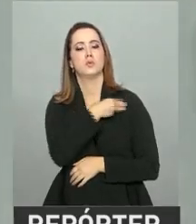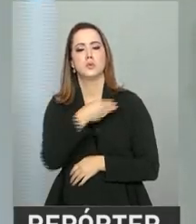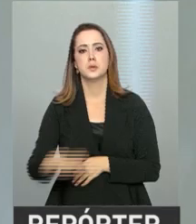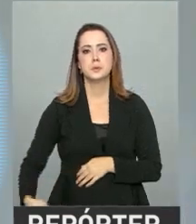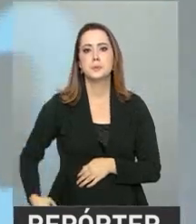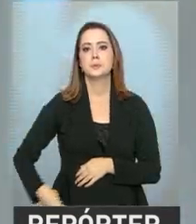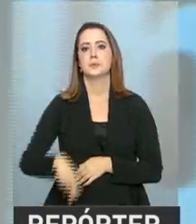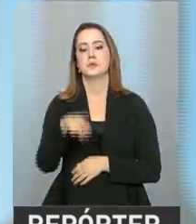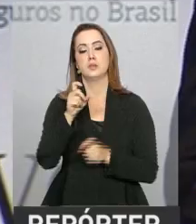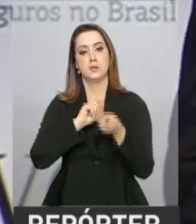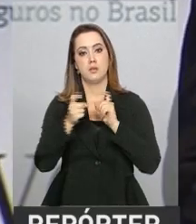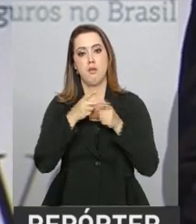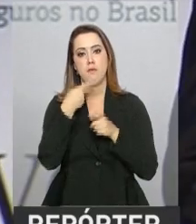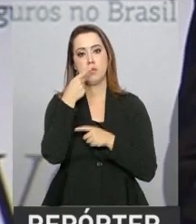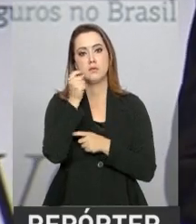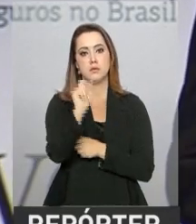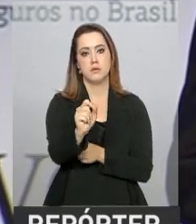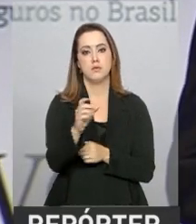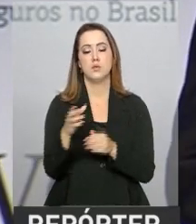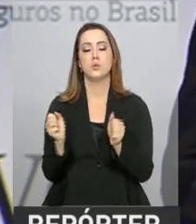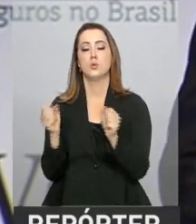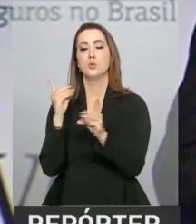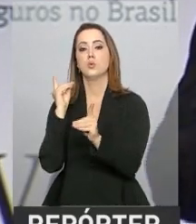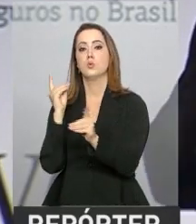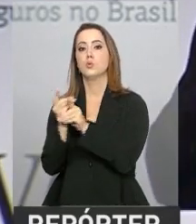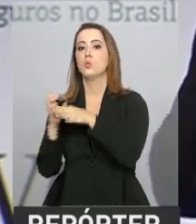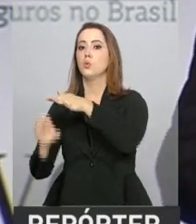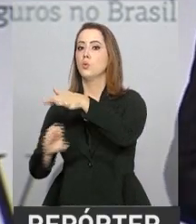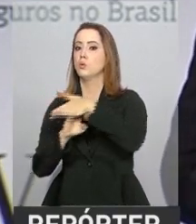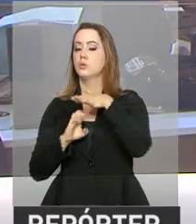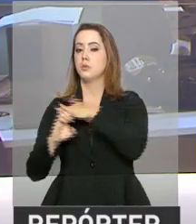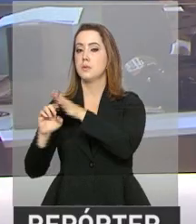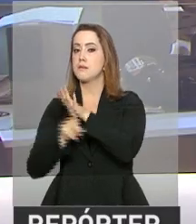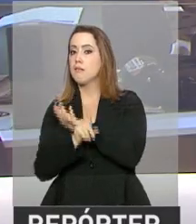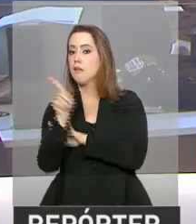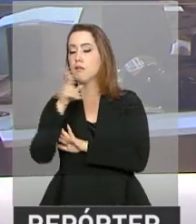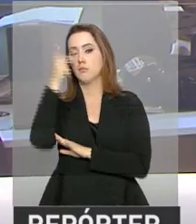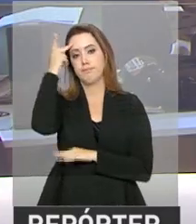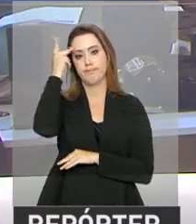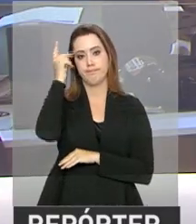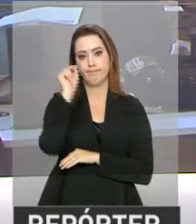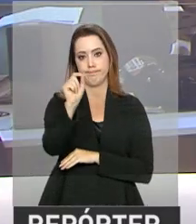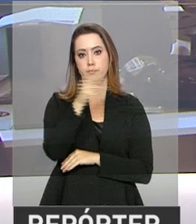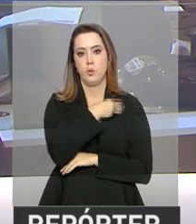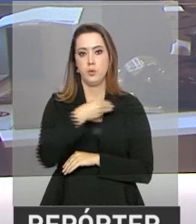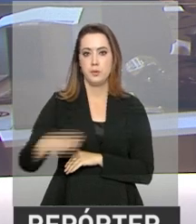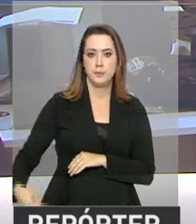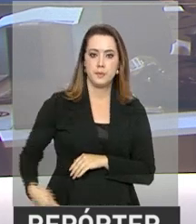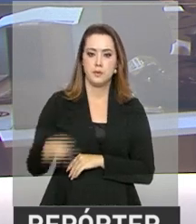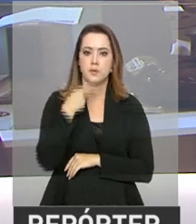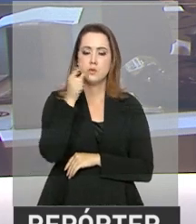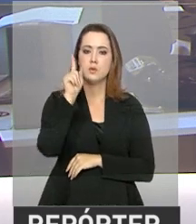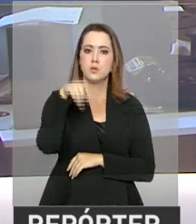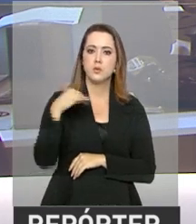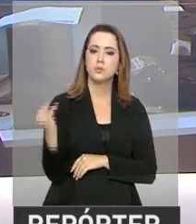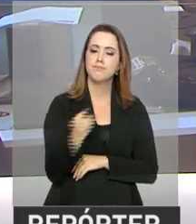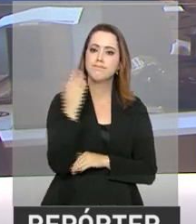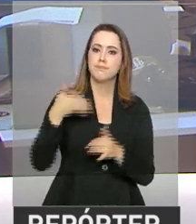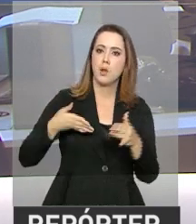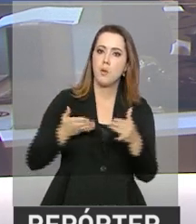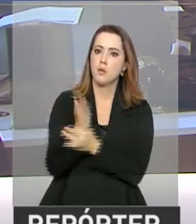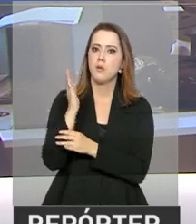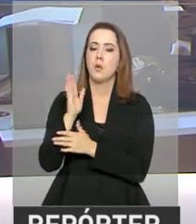Meirelles, durante encontro com empresários na noite de segunda-feira em São Paulo. De acordo com o ministro, para isso é fundamental a aprovação